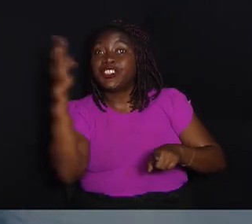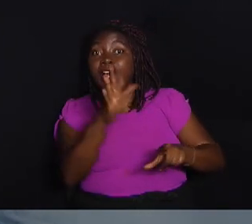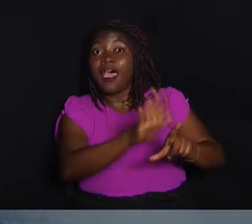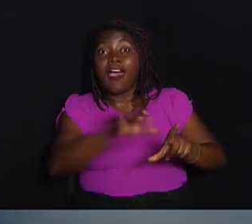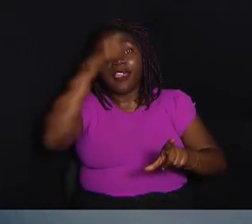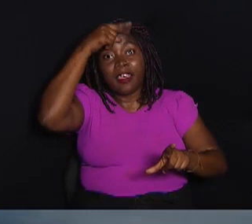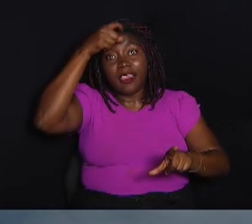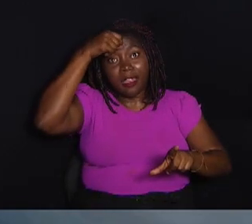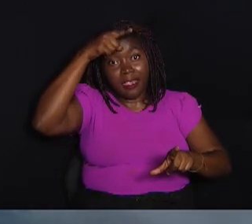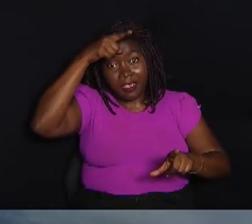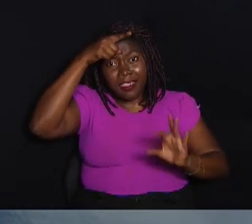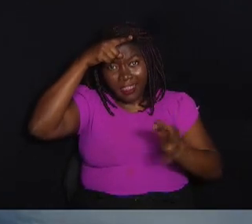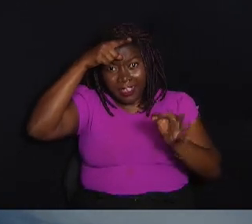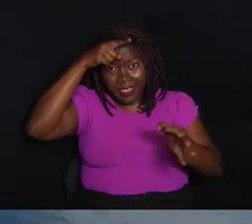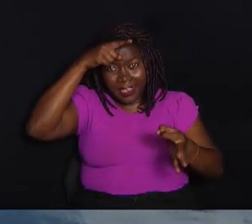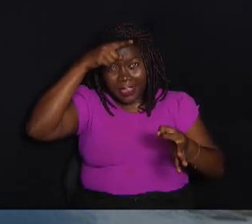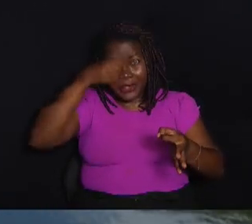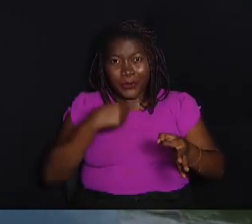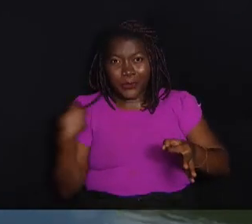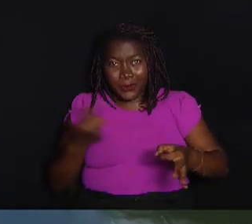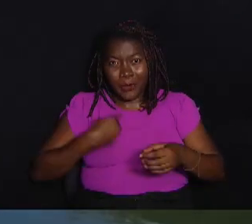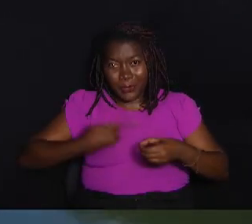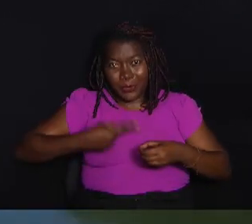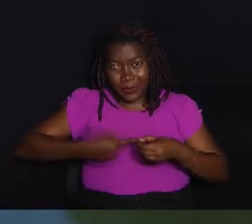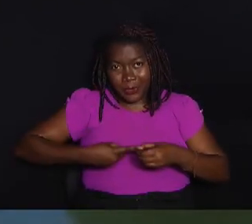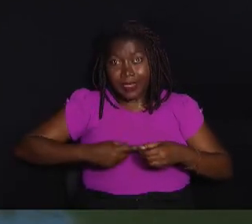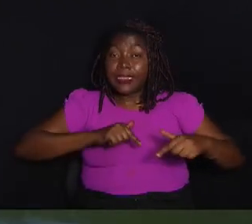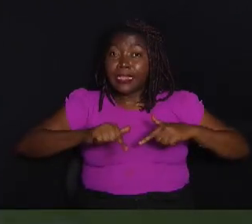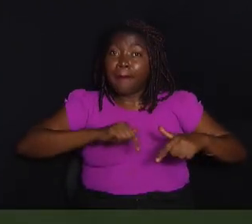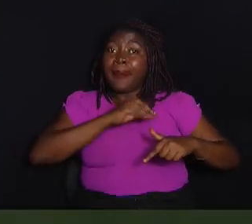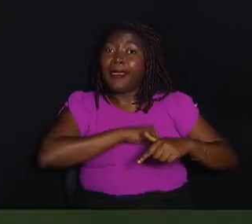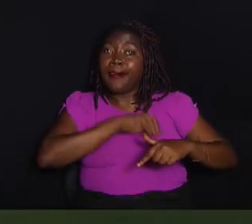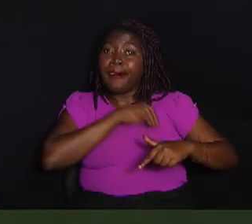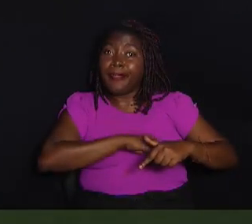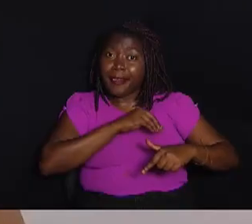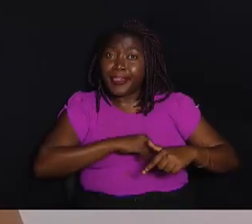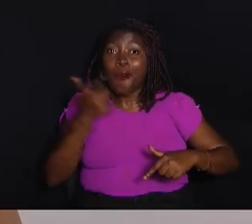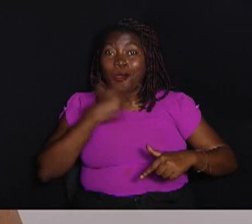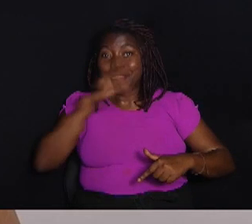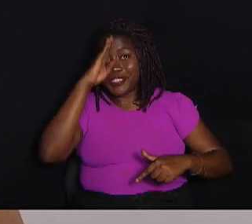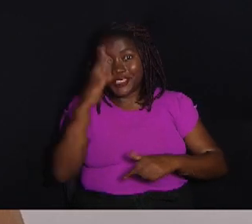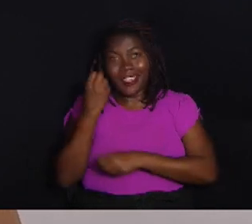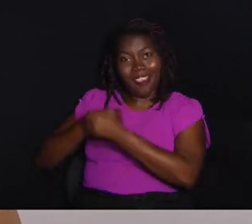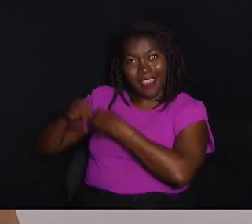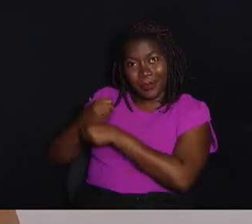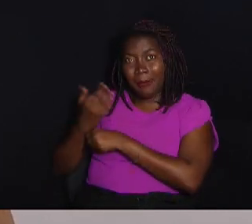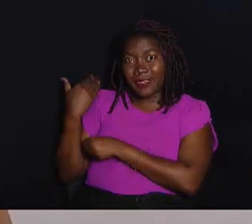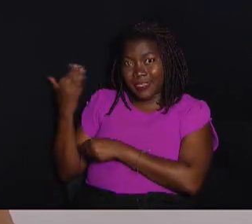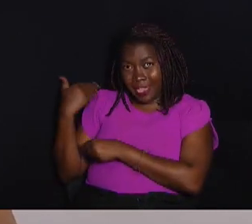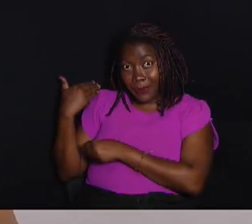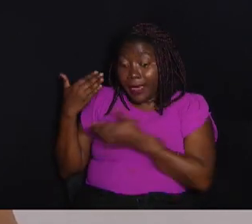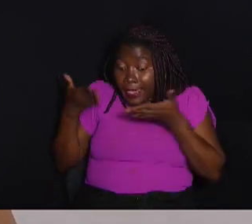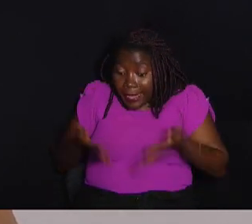Cultura né do nosso município trabalho e renda né nós conseguimos destinar o ano passado para